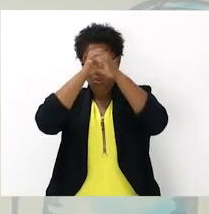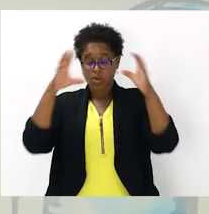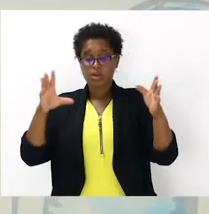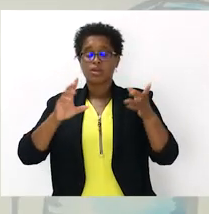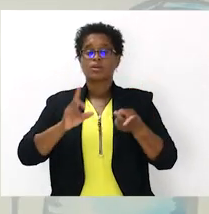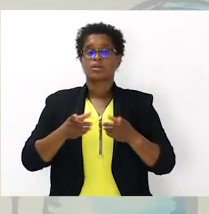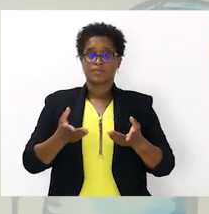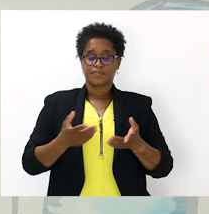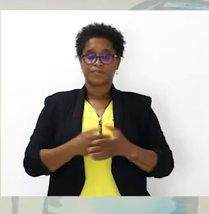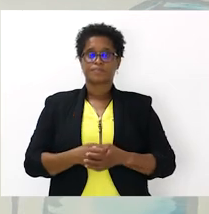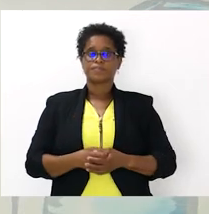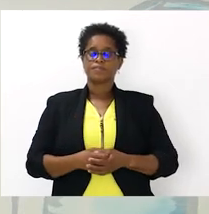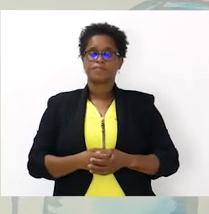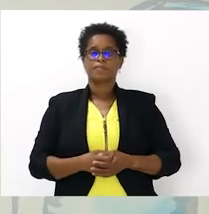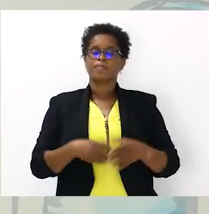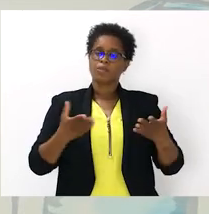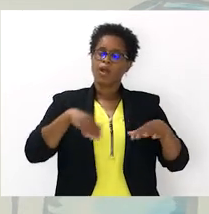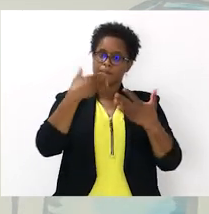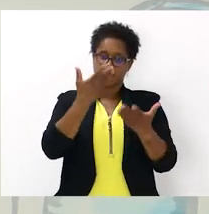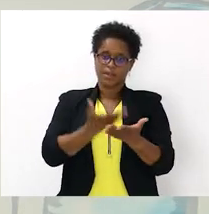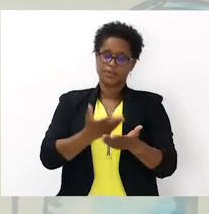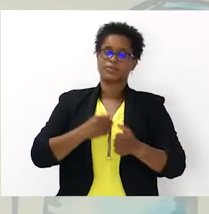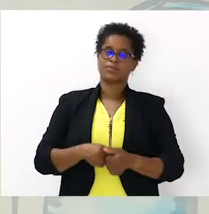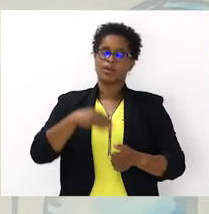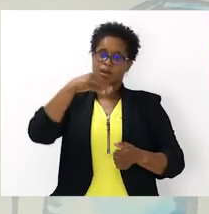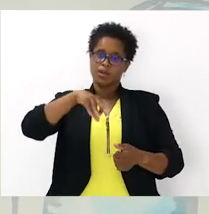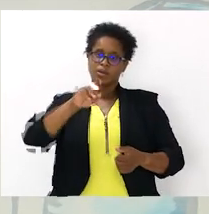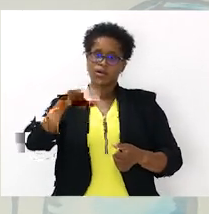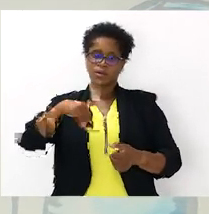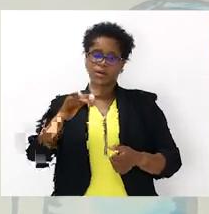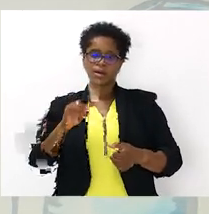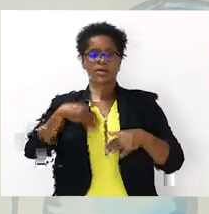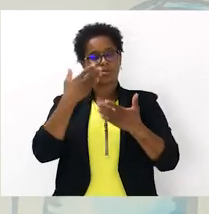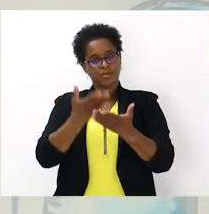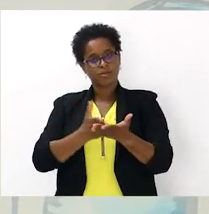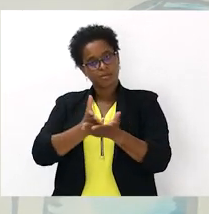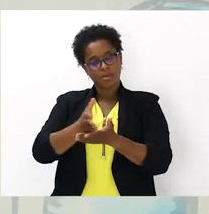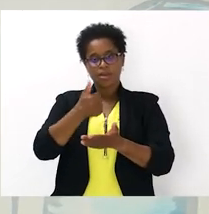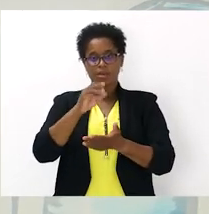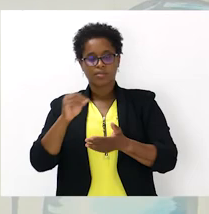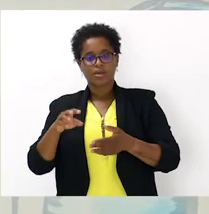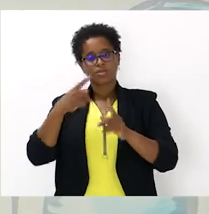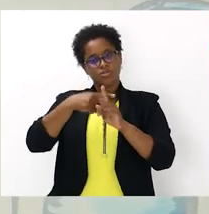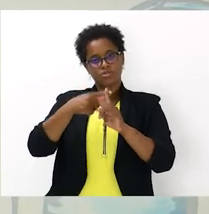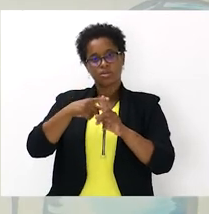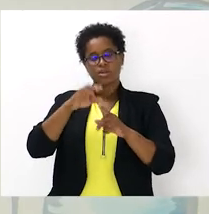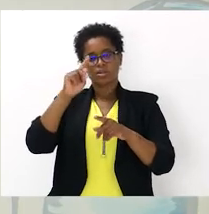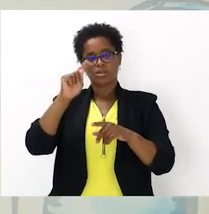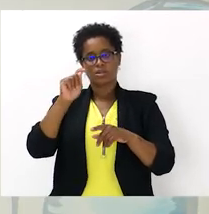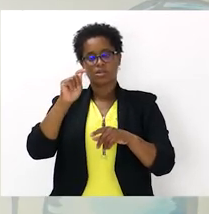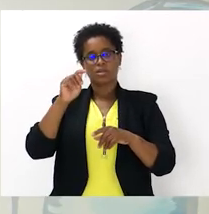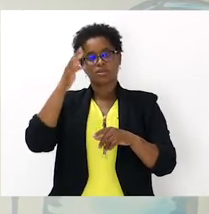que, e tanto aplicando a propriedade de manter a base e somar o expoente, ou aplicando qualquer uma das